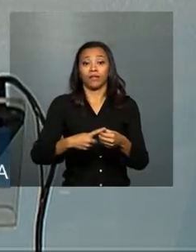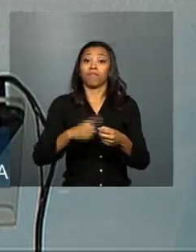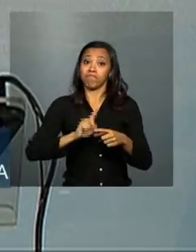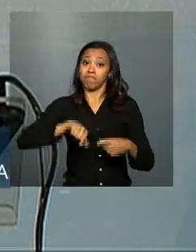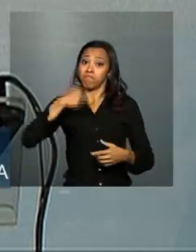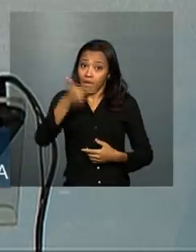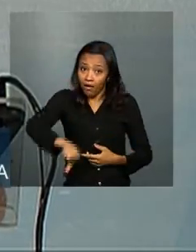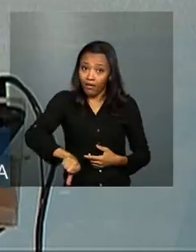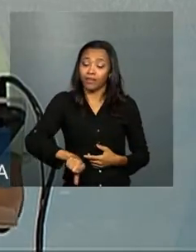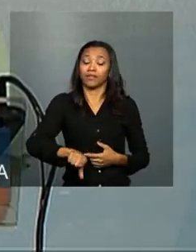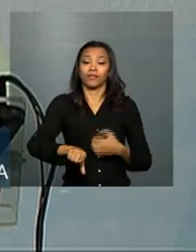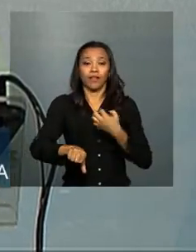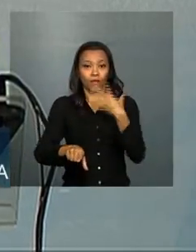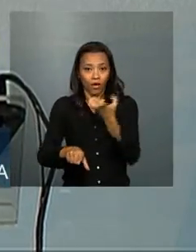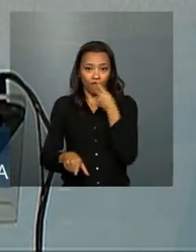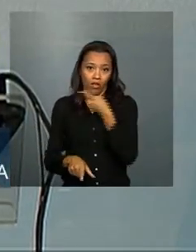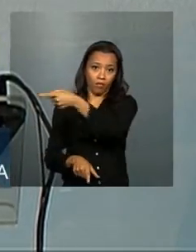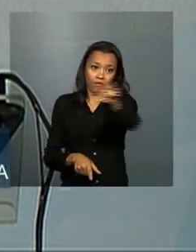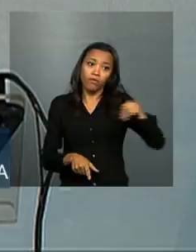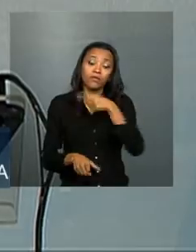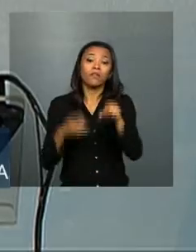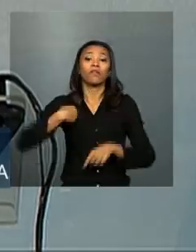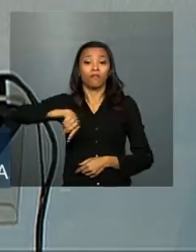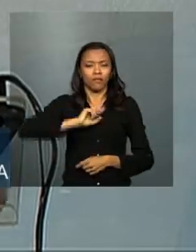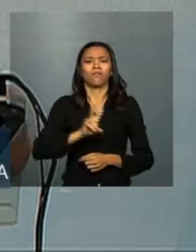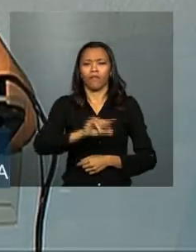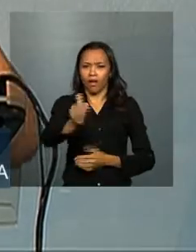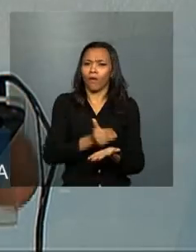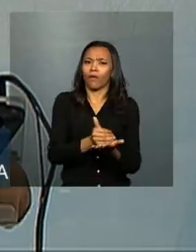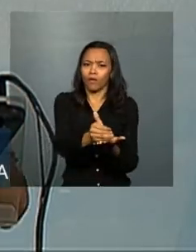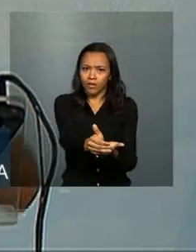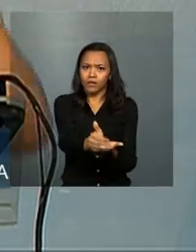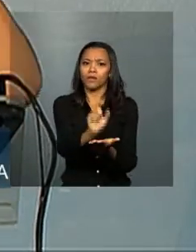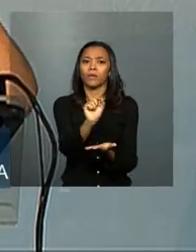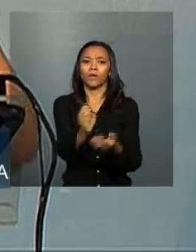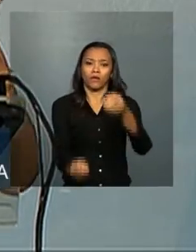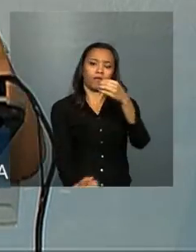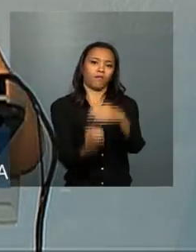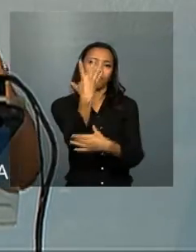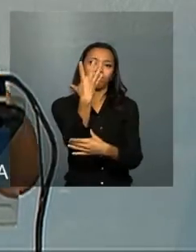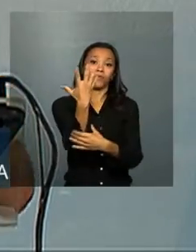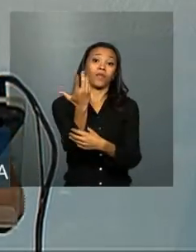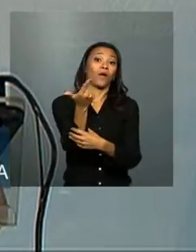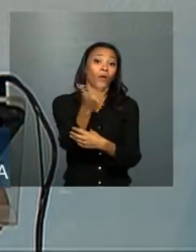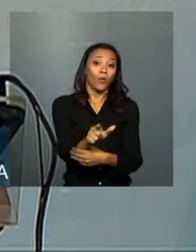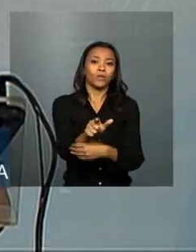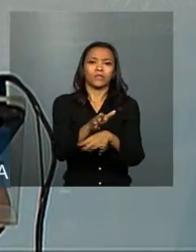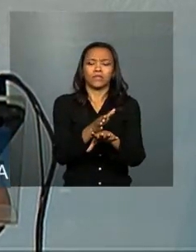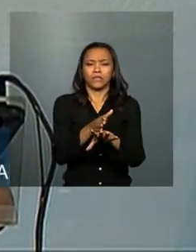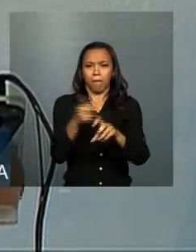disso, eu queria falar para vocês que nós vamos iniciar a implantação do Mais